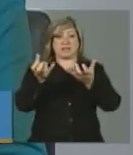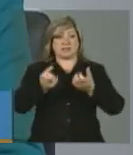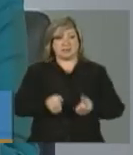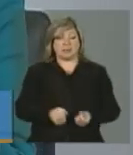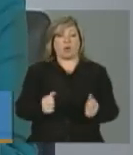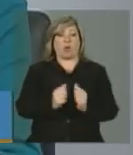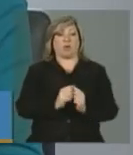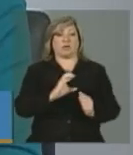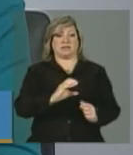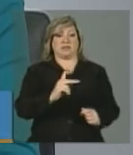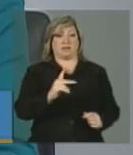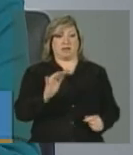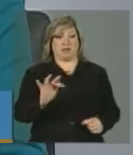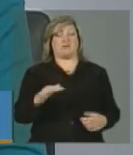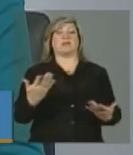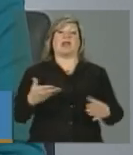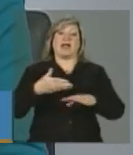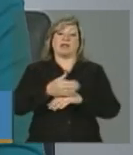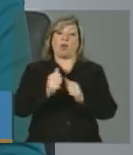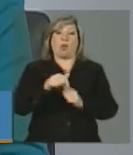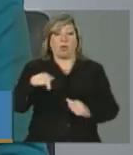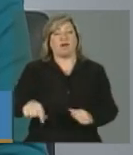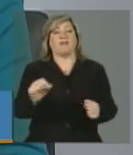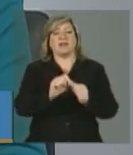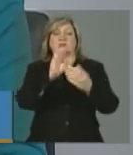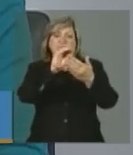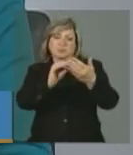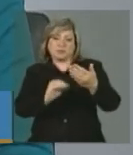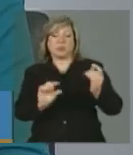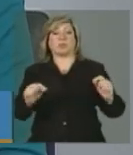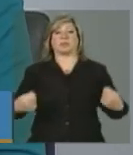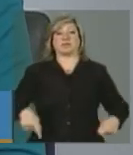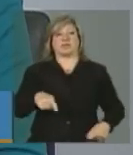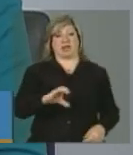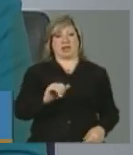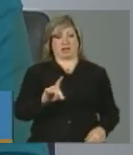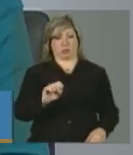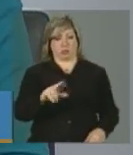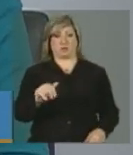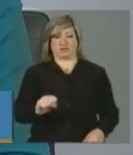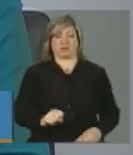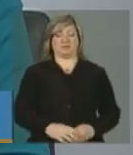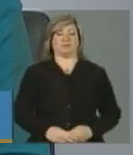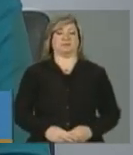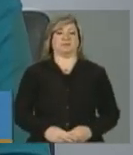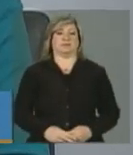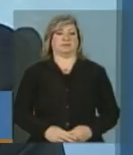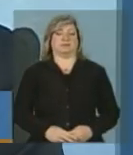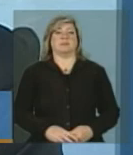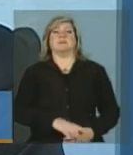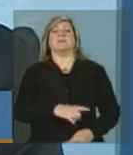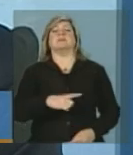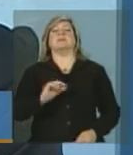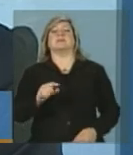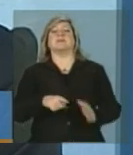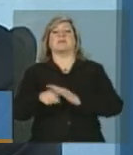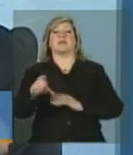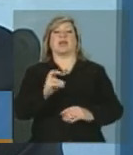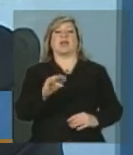o CPF, entrem com esse para fazer todas as atualizações necessárias no CAD SUAS. Bom, Cristina, o que é